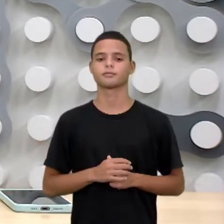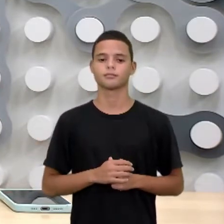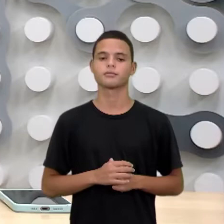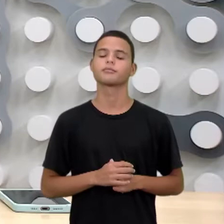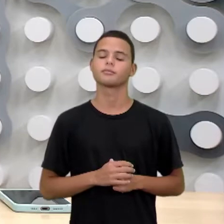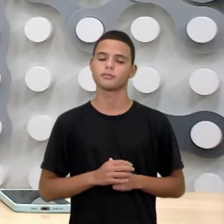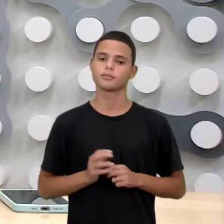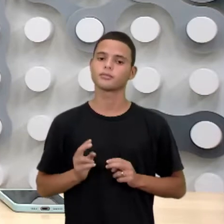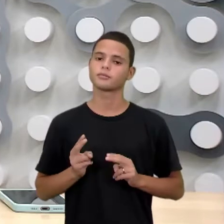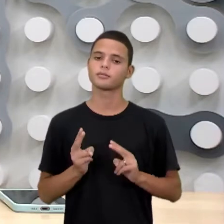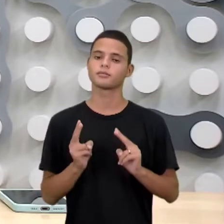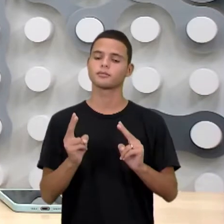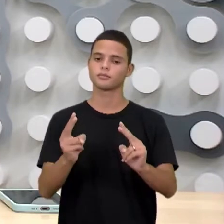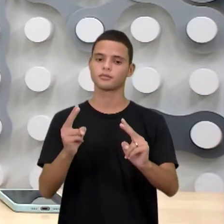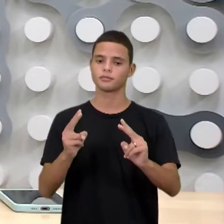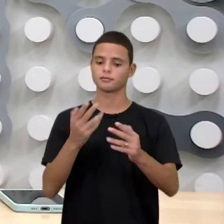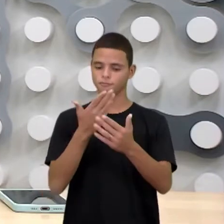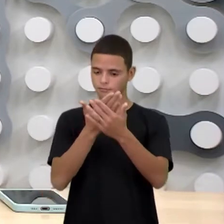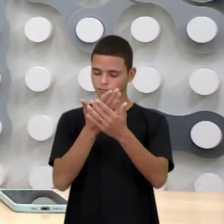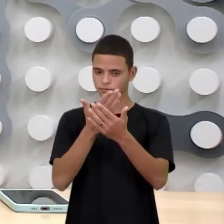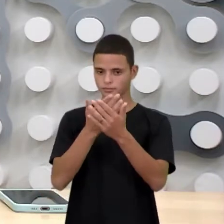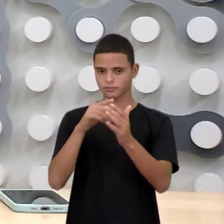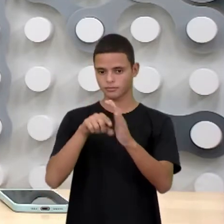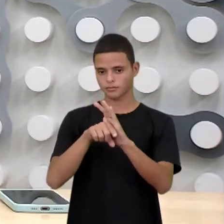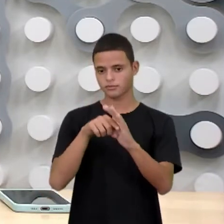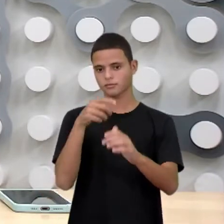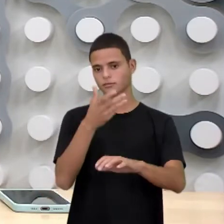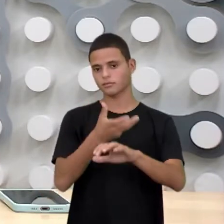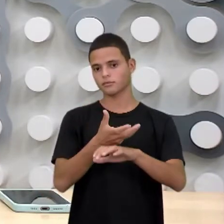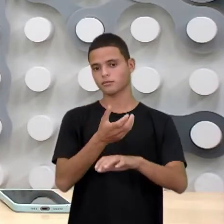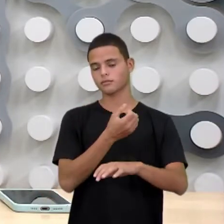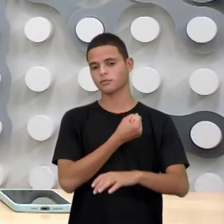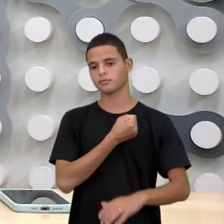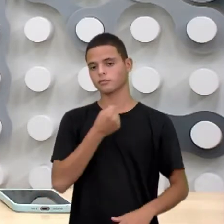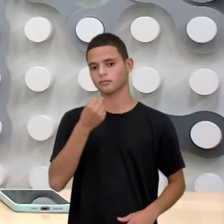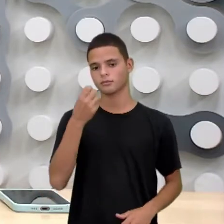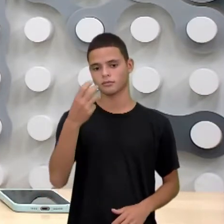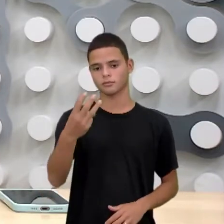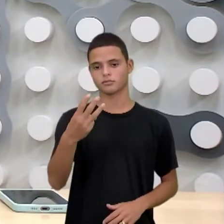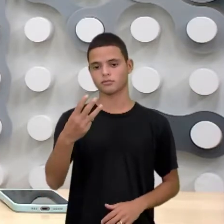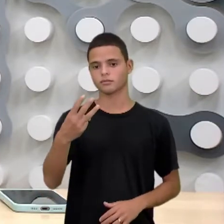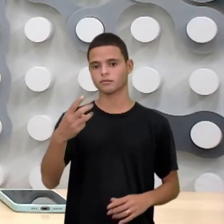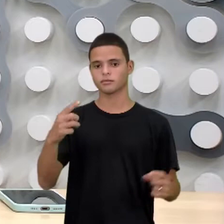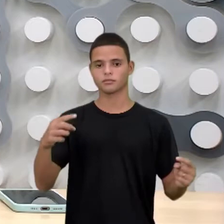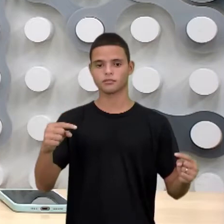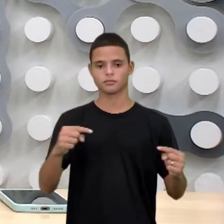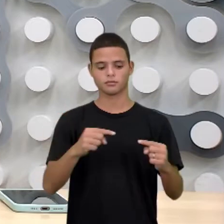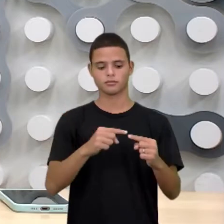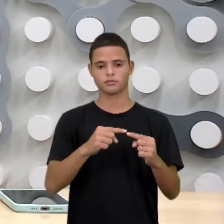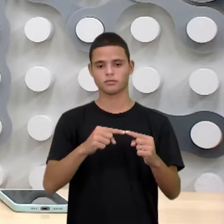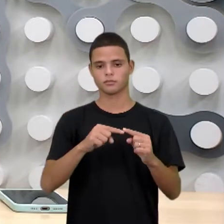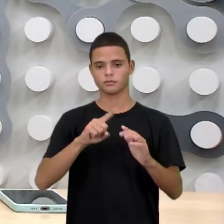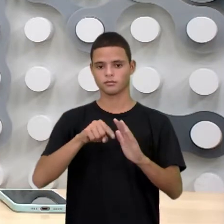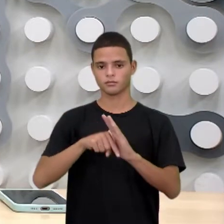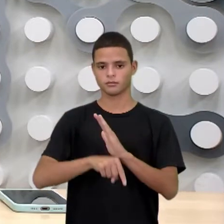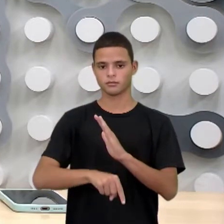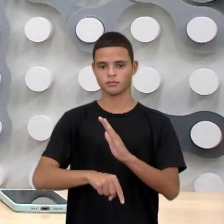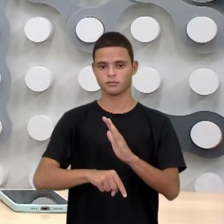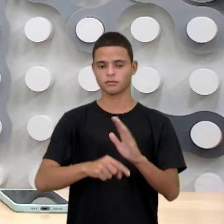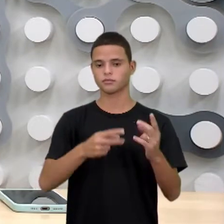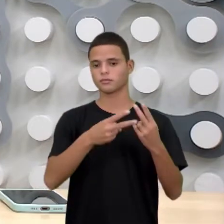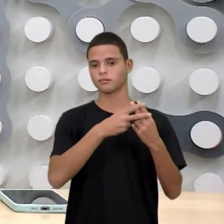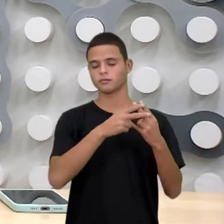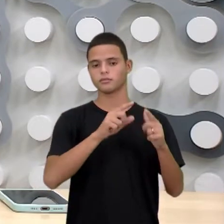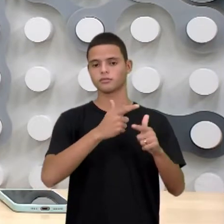dar continuidade aos estudos aí deste componente 3 aí, que faz parte aí do nosso aprofundamento, hashtag